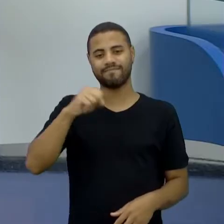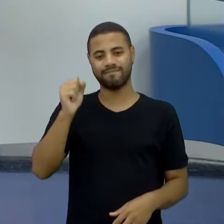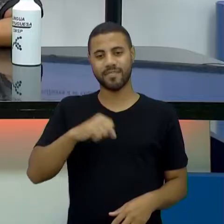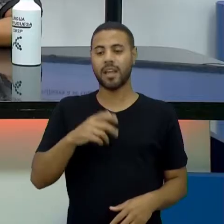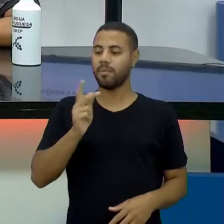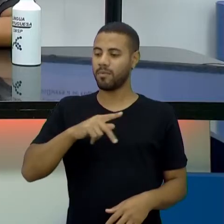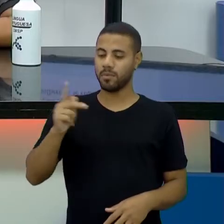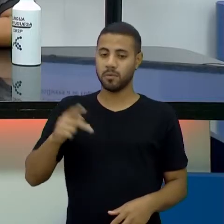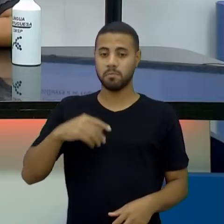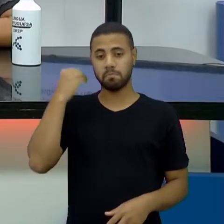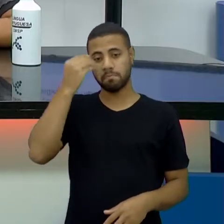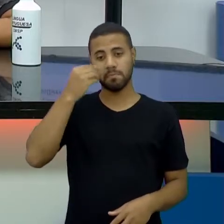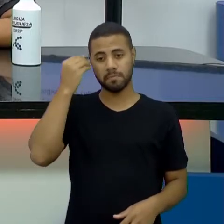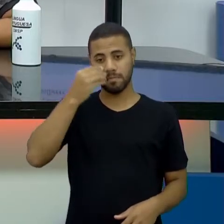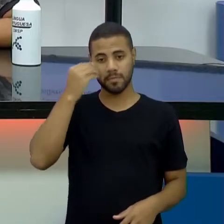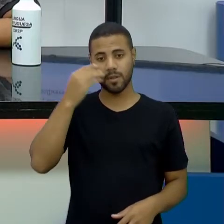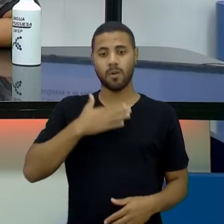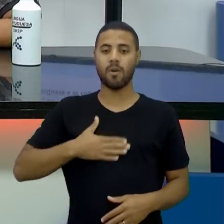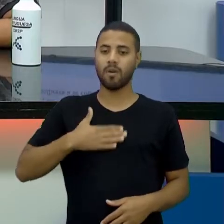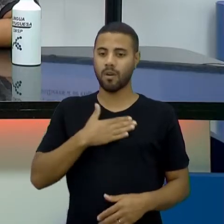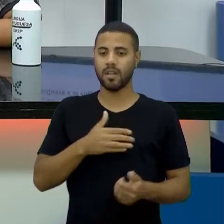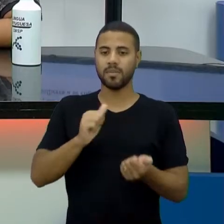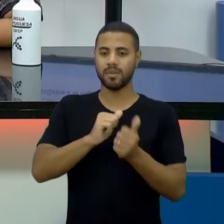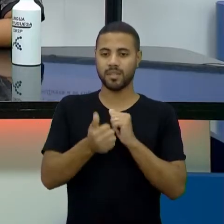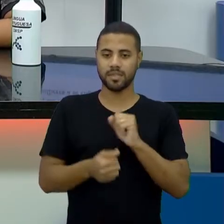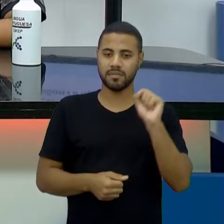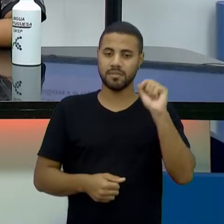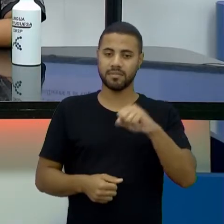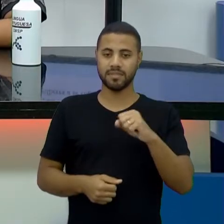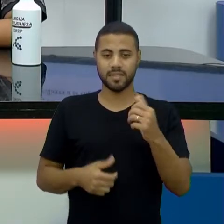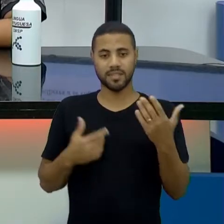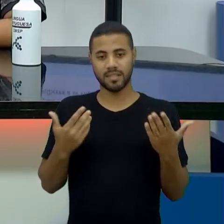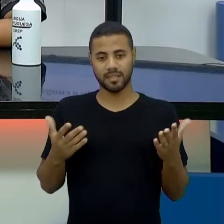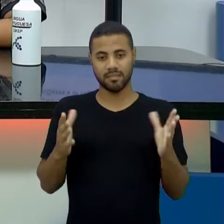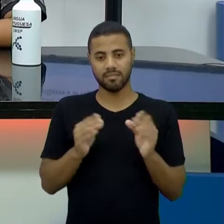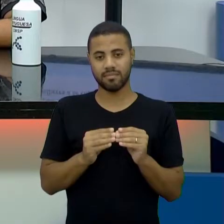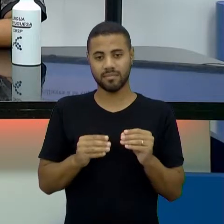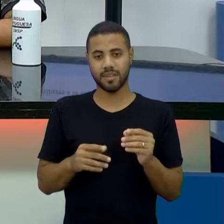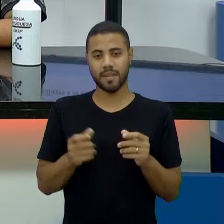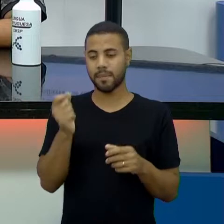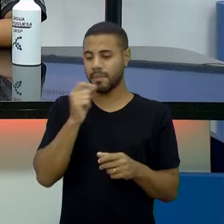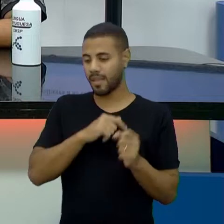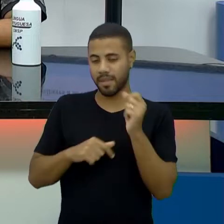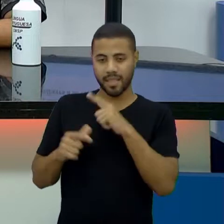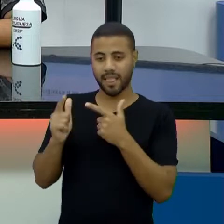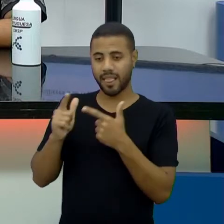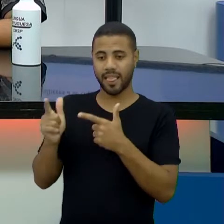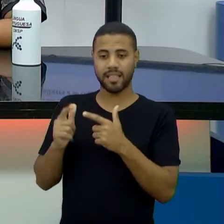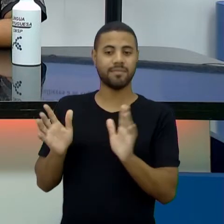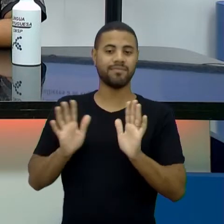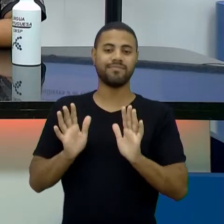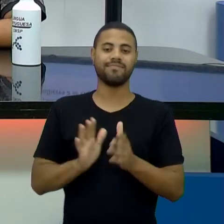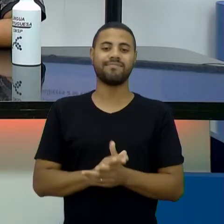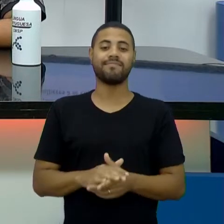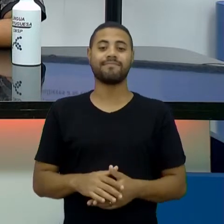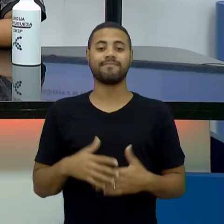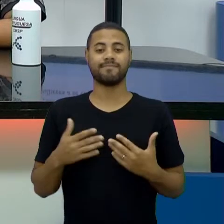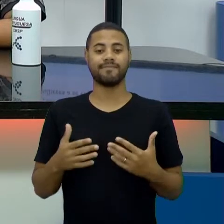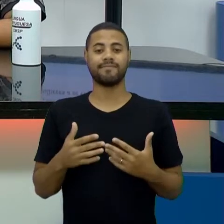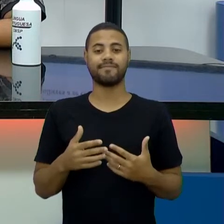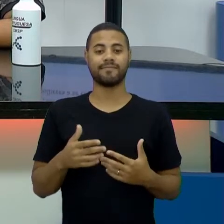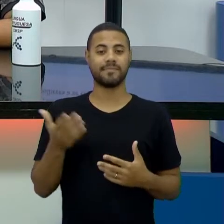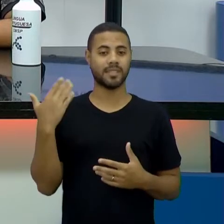um professor que quando fala que gosta de esporte, gosta mesmo. Mas eu não vou fazer mais pegadinha com você, foi não. Emocionante demais. Então ela na